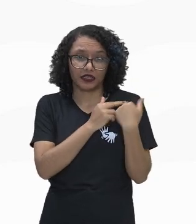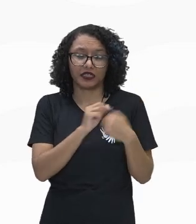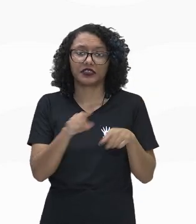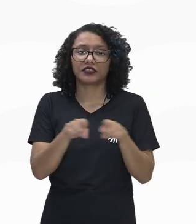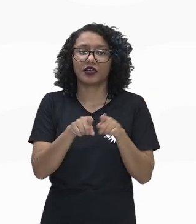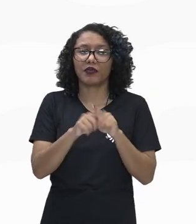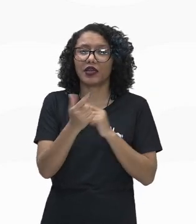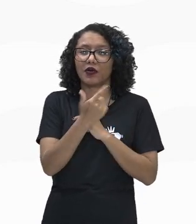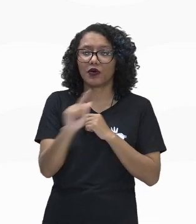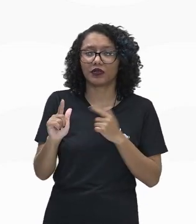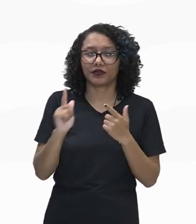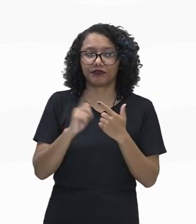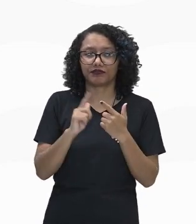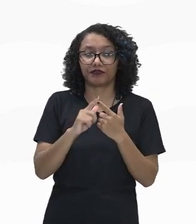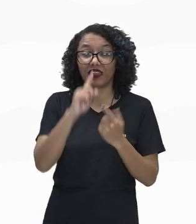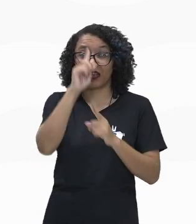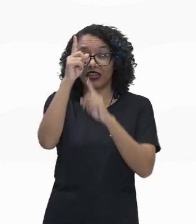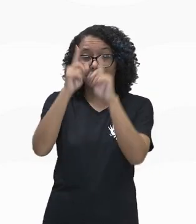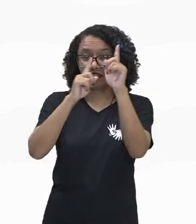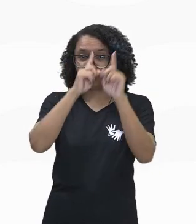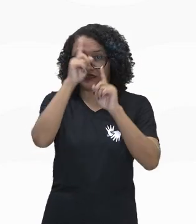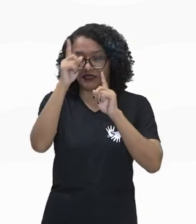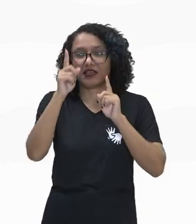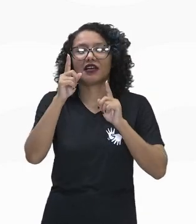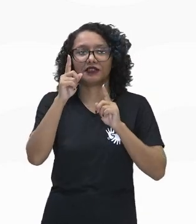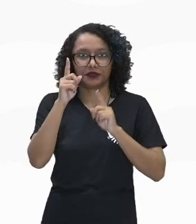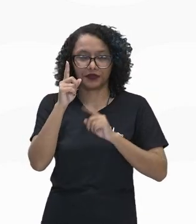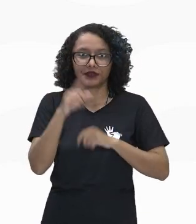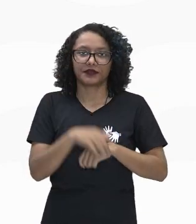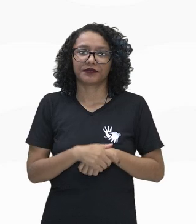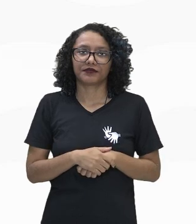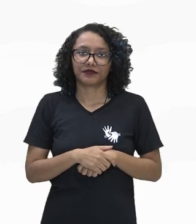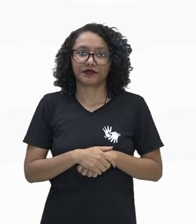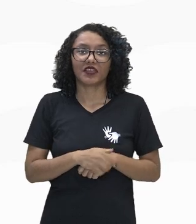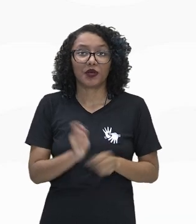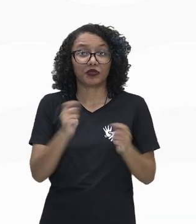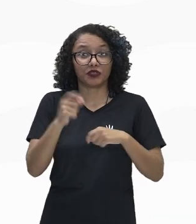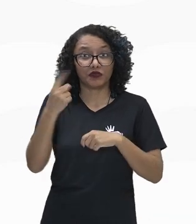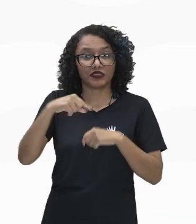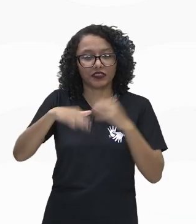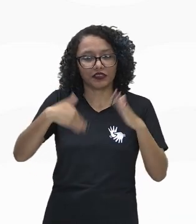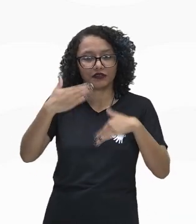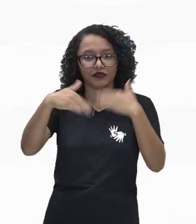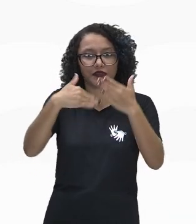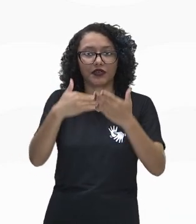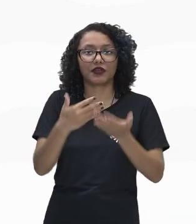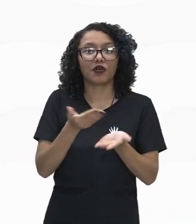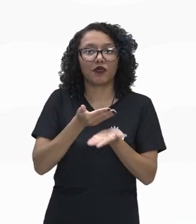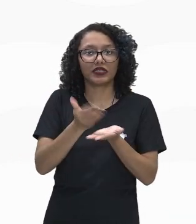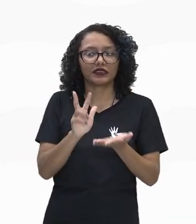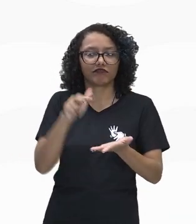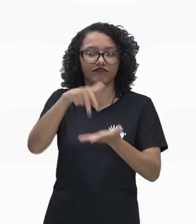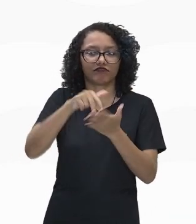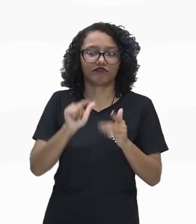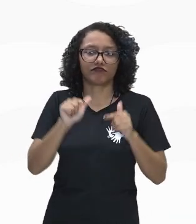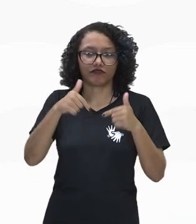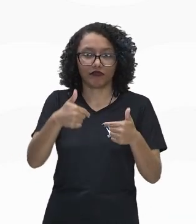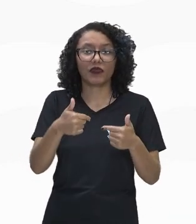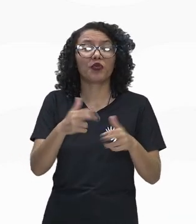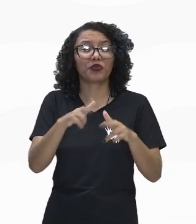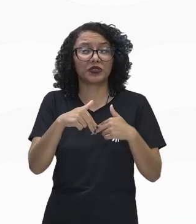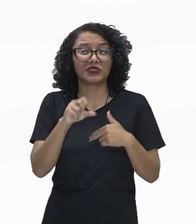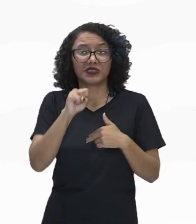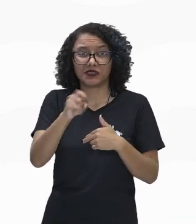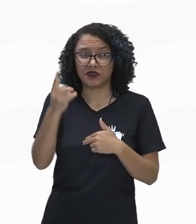e inovação que vocês podem ter a partir desse protagonismo, tá? Então, ser protagonista pode ajudar